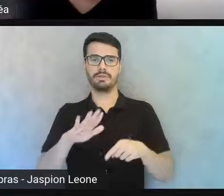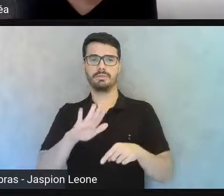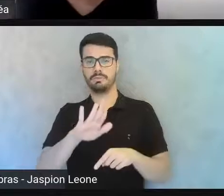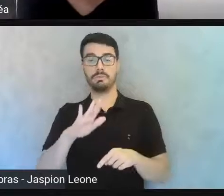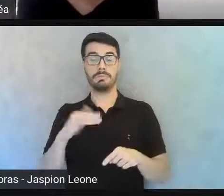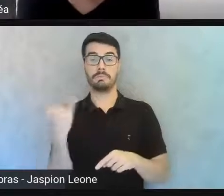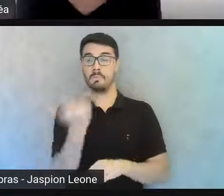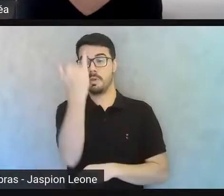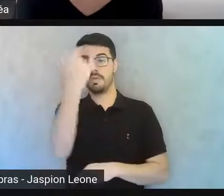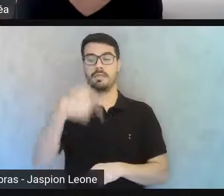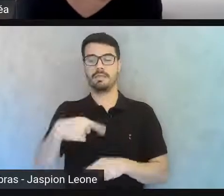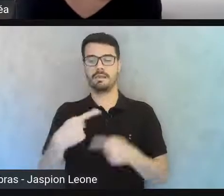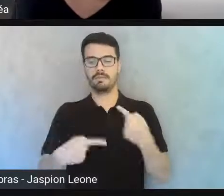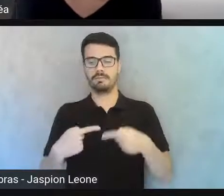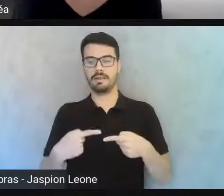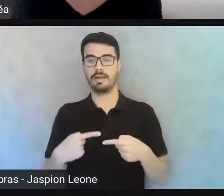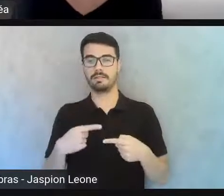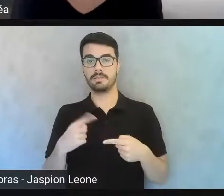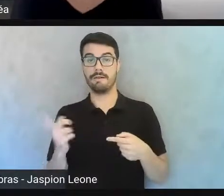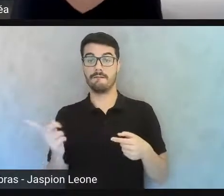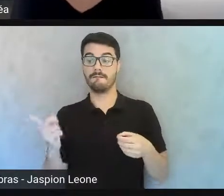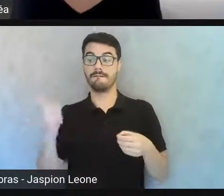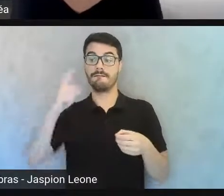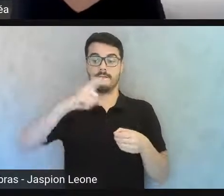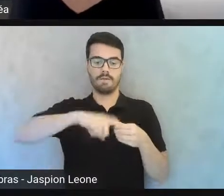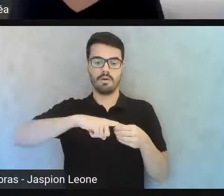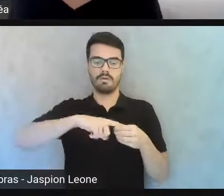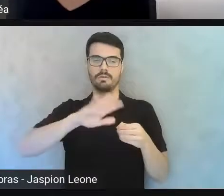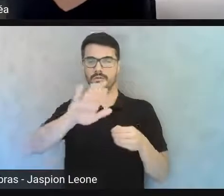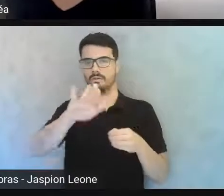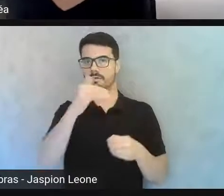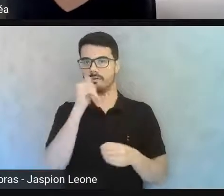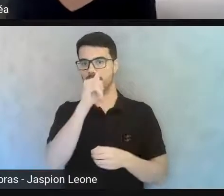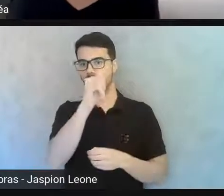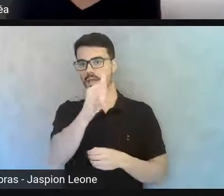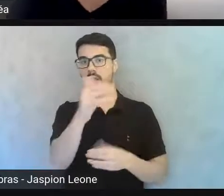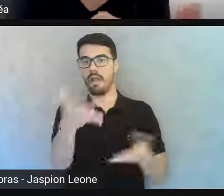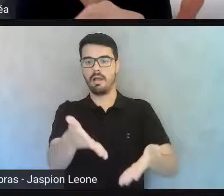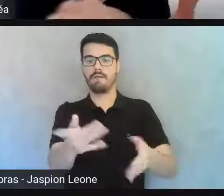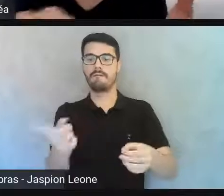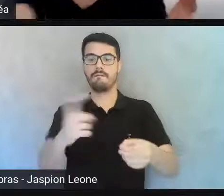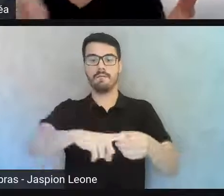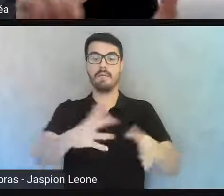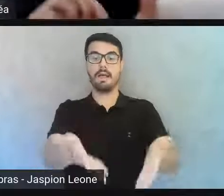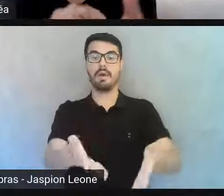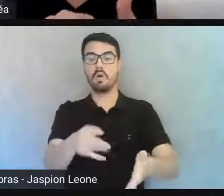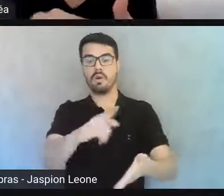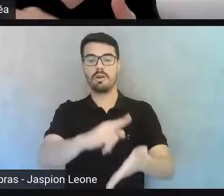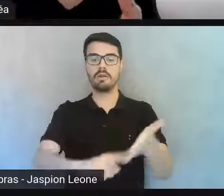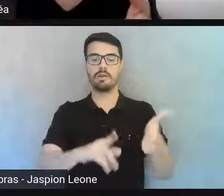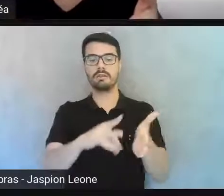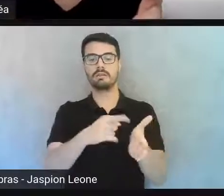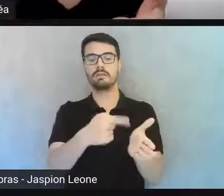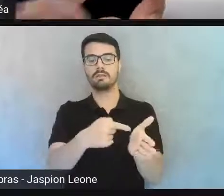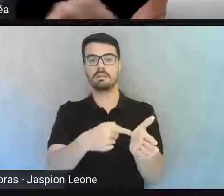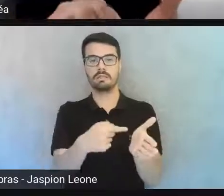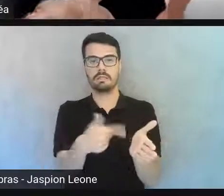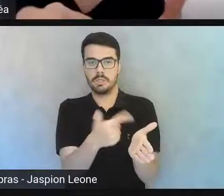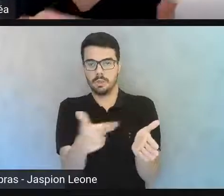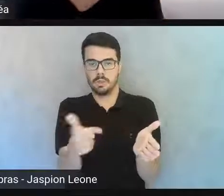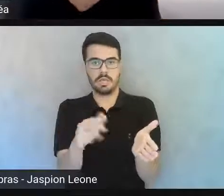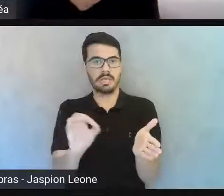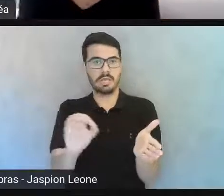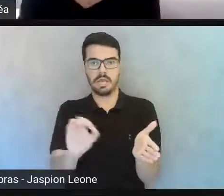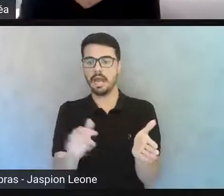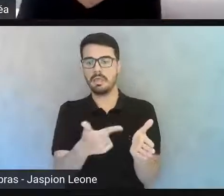do debate. A retomada, não adianta eu falar assim, agora a pessoa vai retomar, me faz uma declaração que ele não tem nada, que ele não